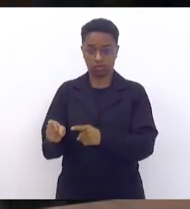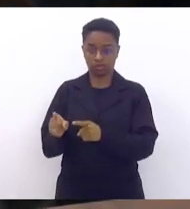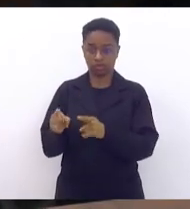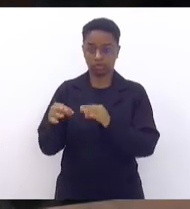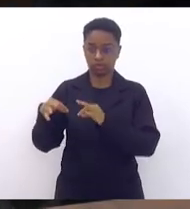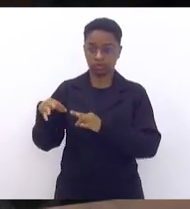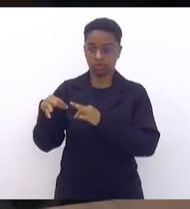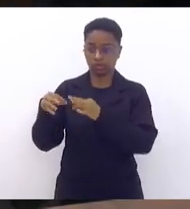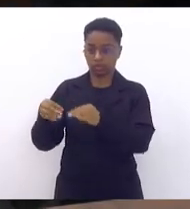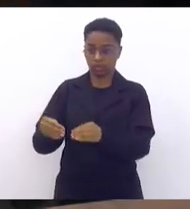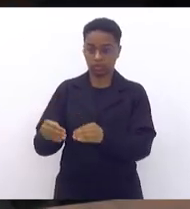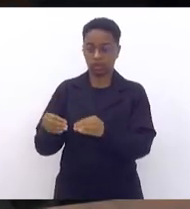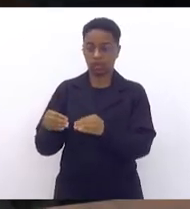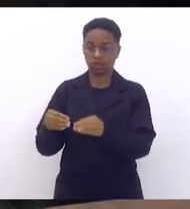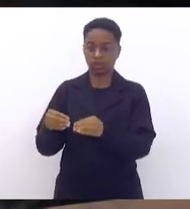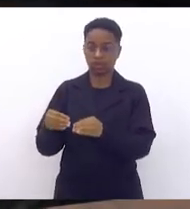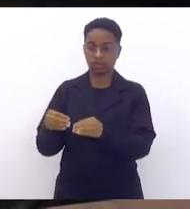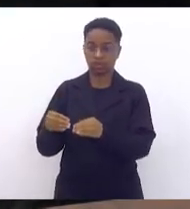todos